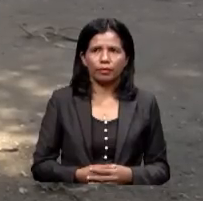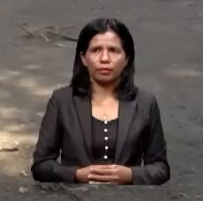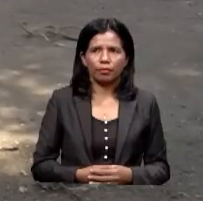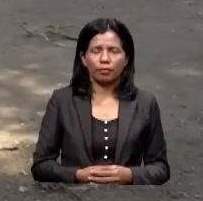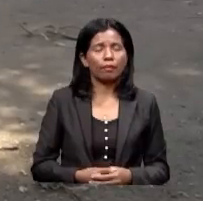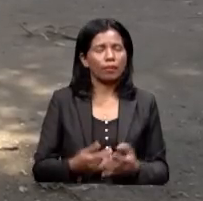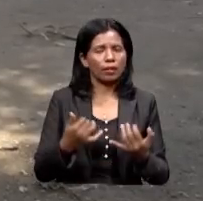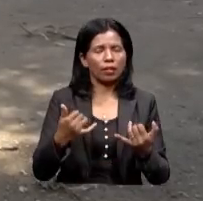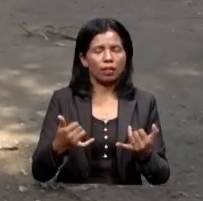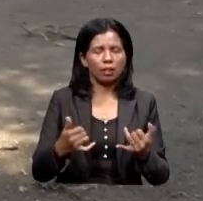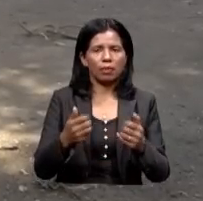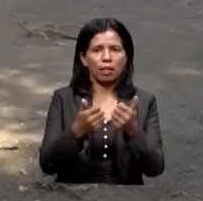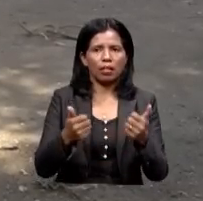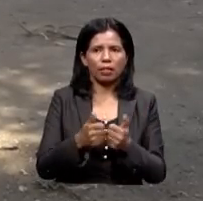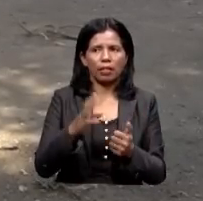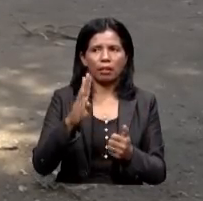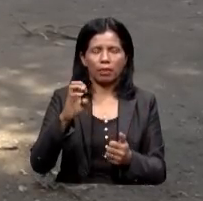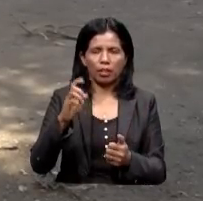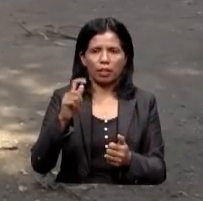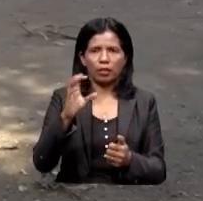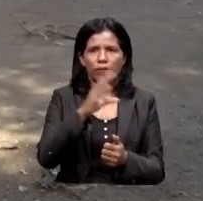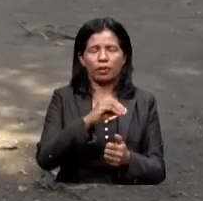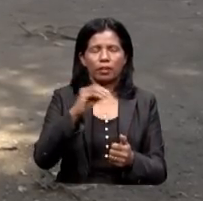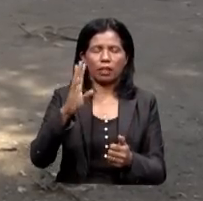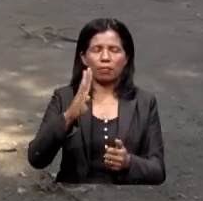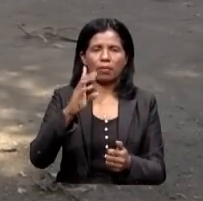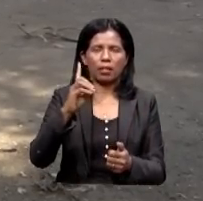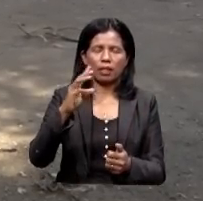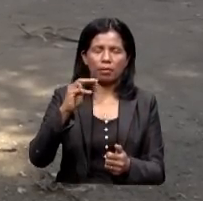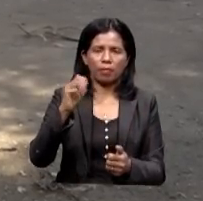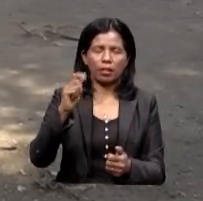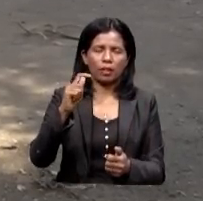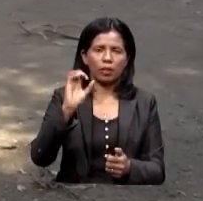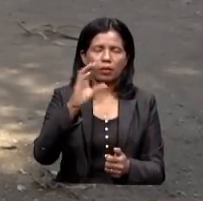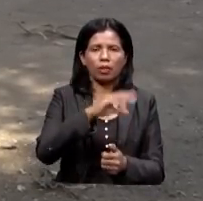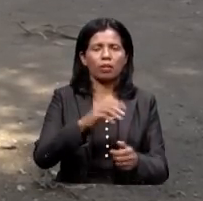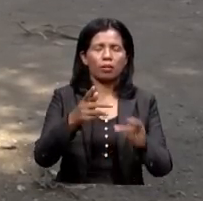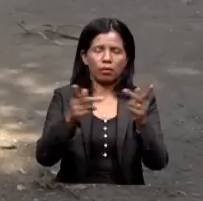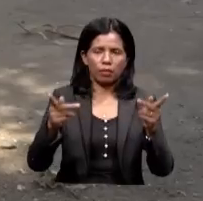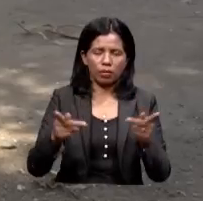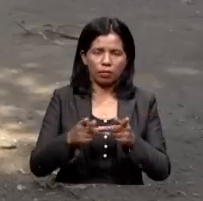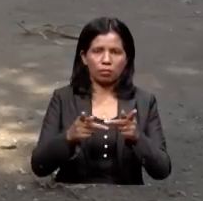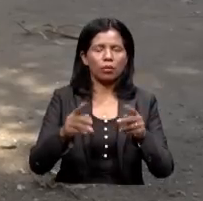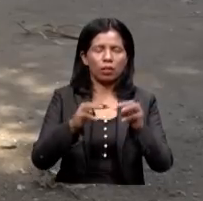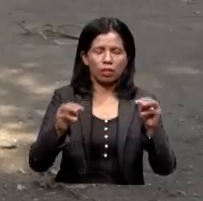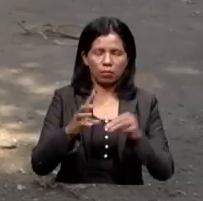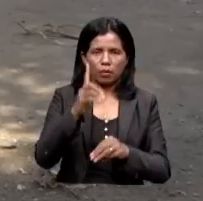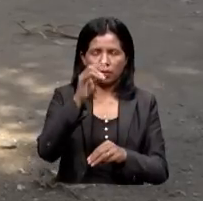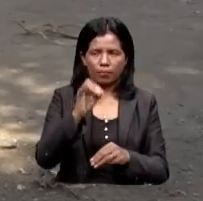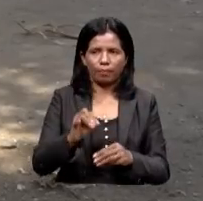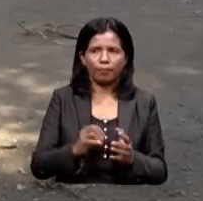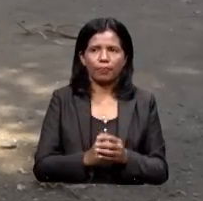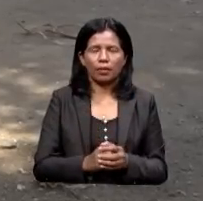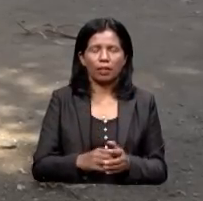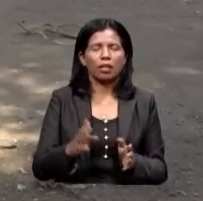Ida nema kaldea betotasi nebe lokaliza ia suku Madohi, posto administrativo do Angalexu, munisipi dele. Ia blok